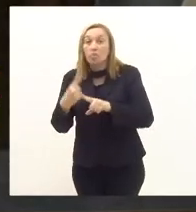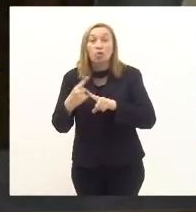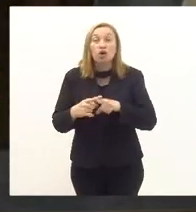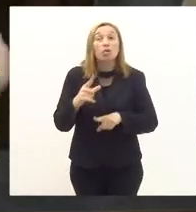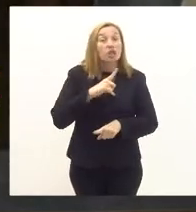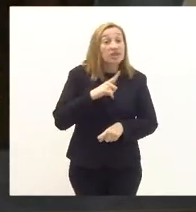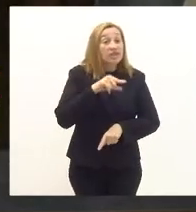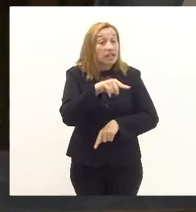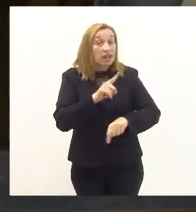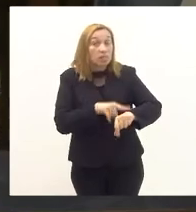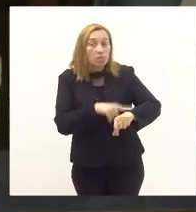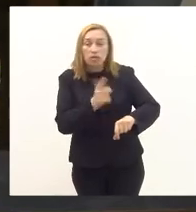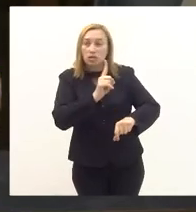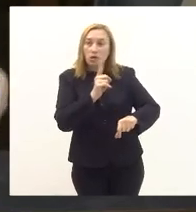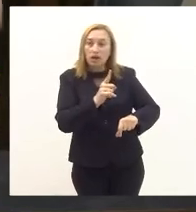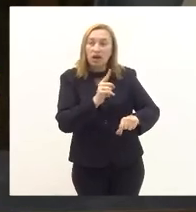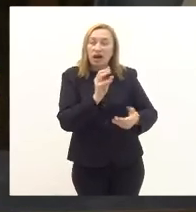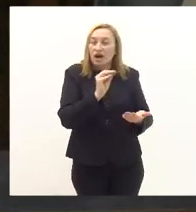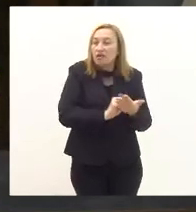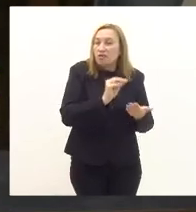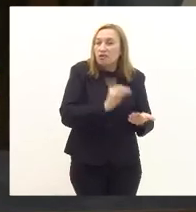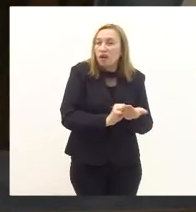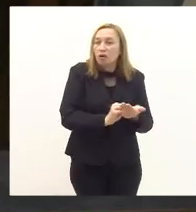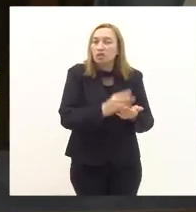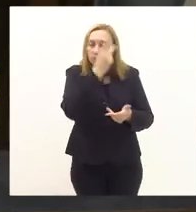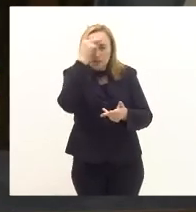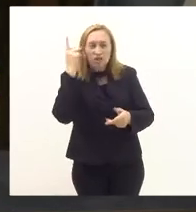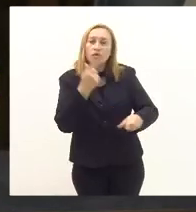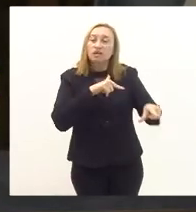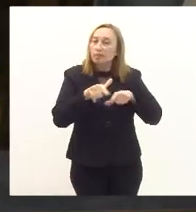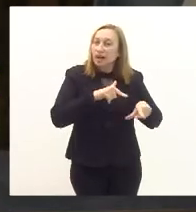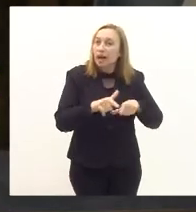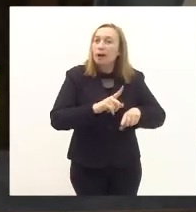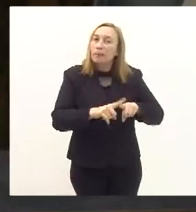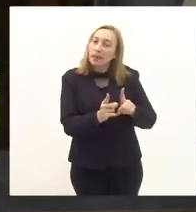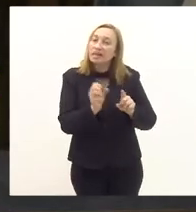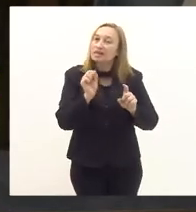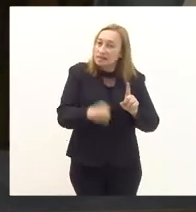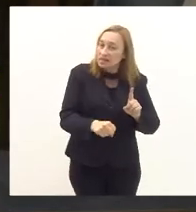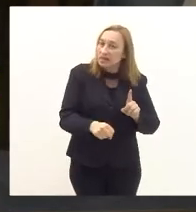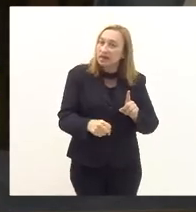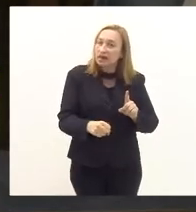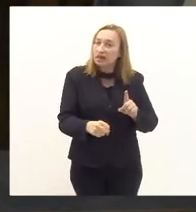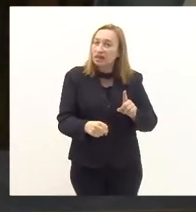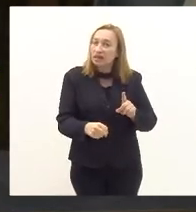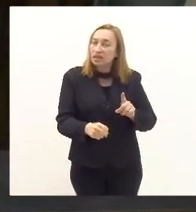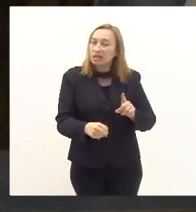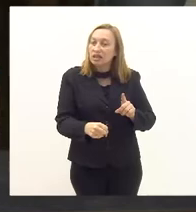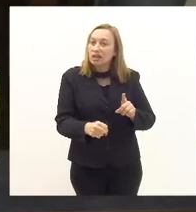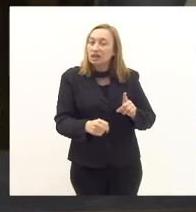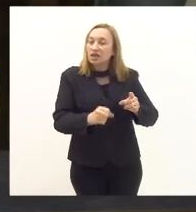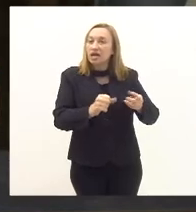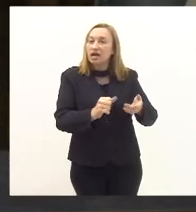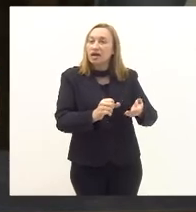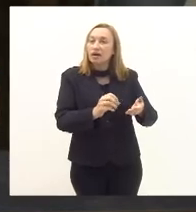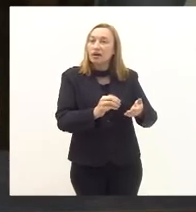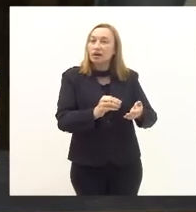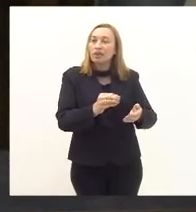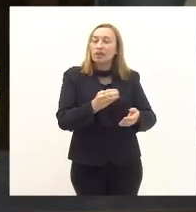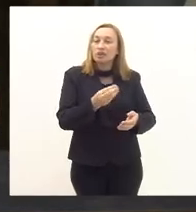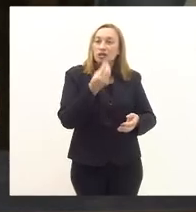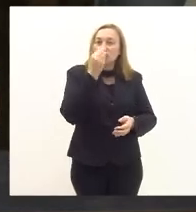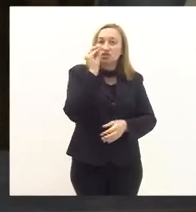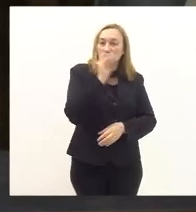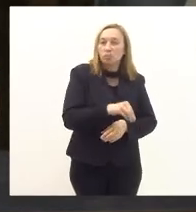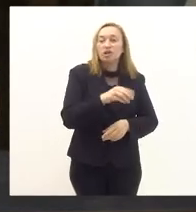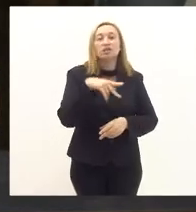havia naquele momento não era ausência de atendimento e nem ausência de necessidade dele. Era desmonte dessa política pública e a gente não pode deixar